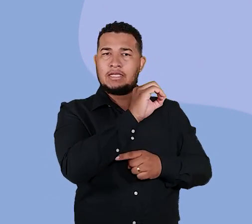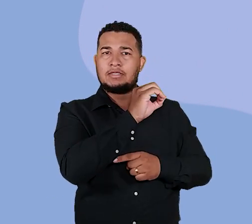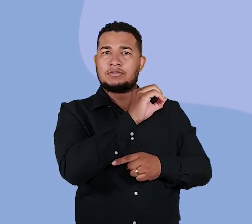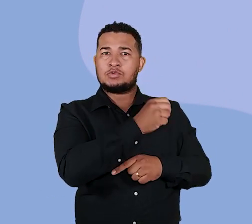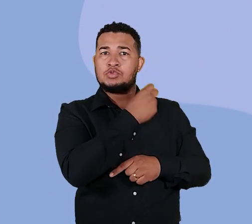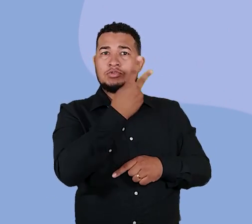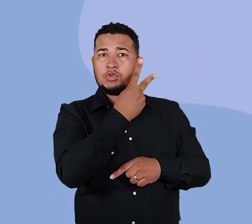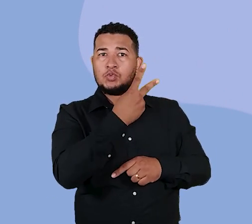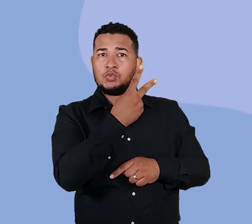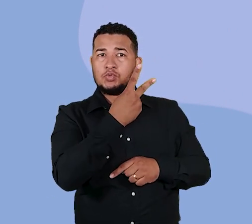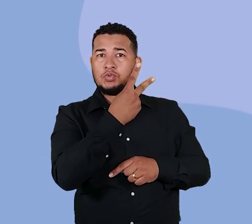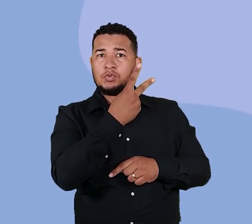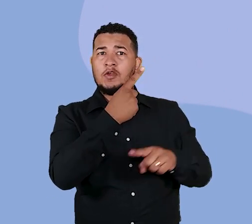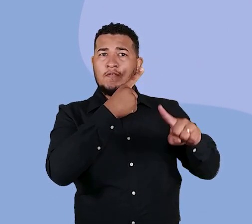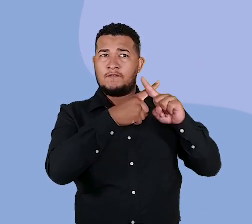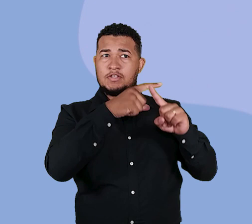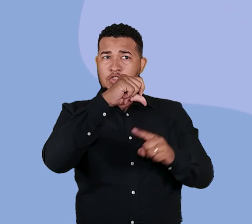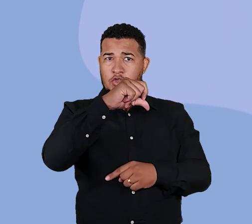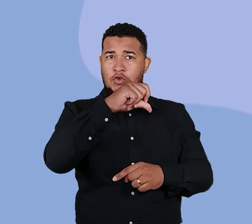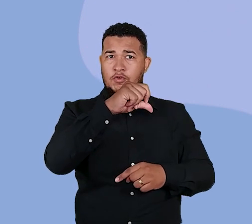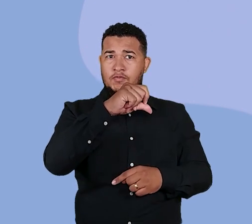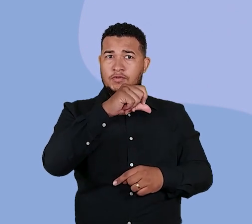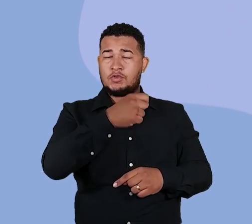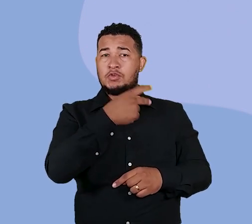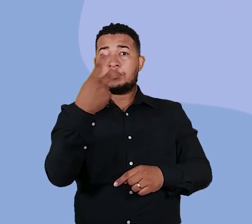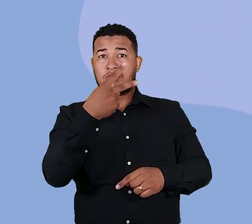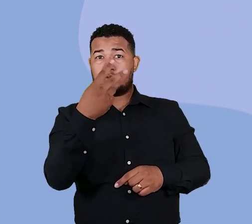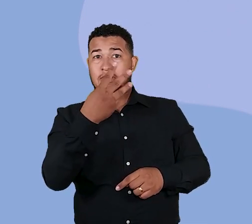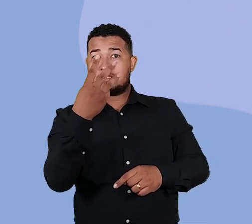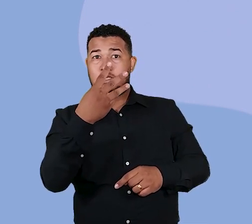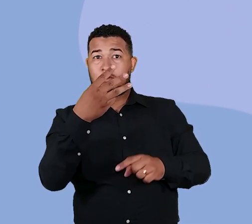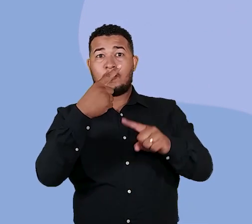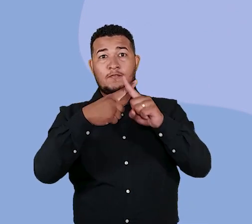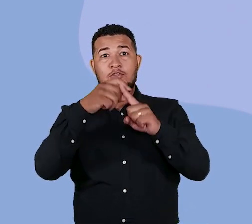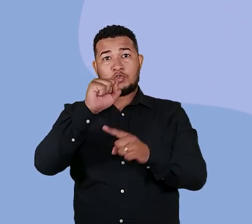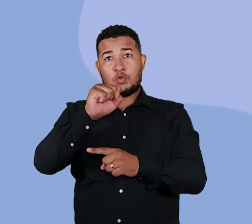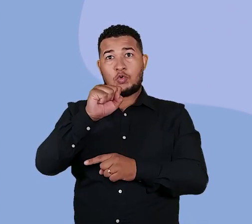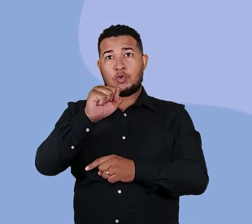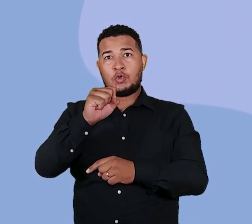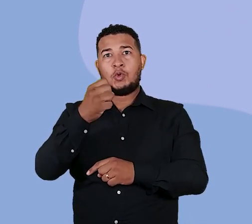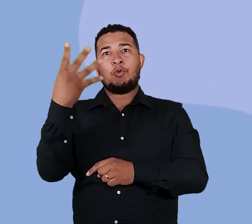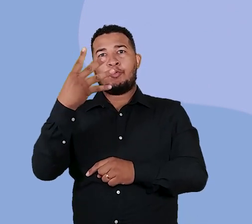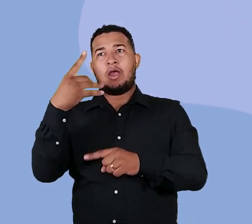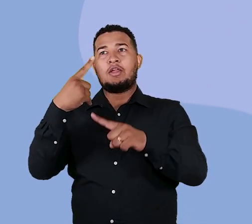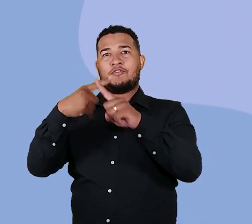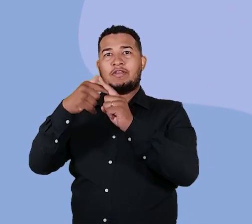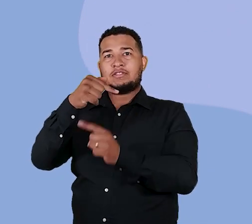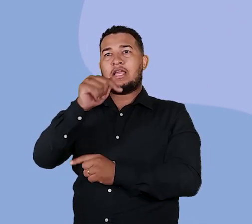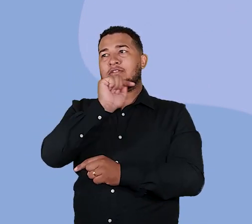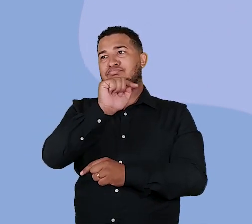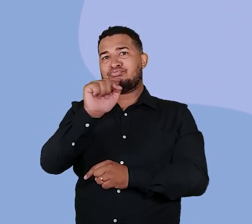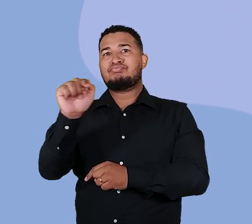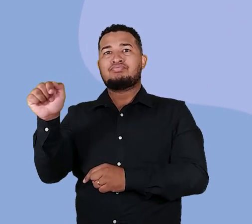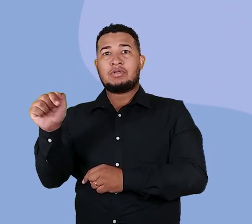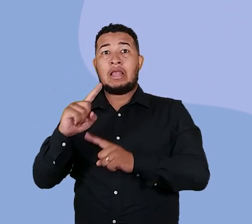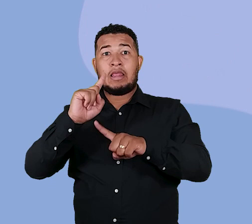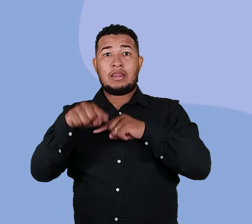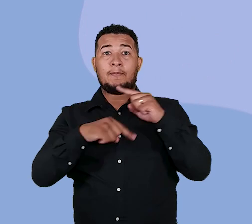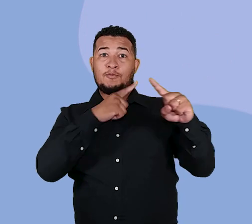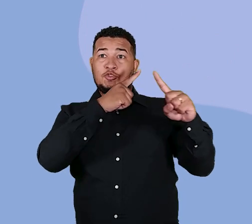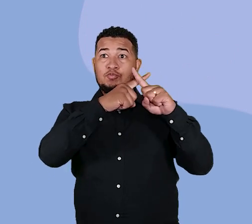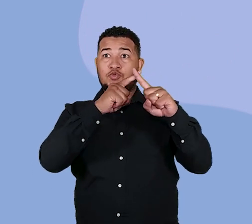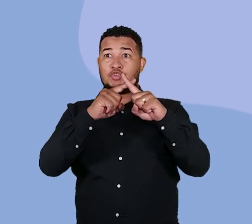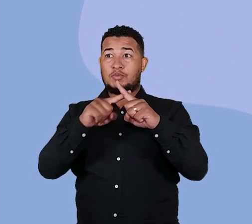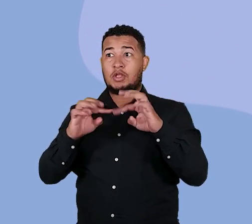10. O segundo algarismo multiplica por 9. O terceiro multiplica por 8 e assim sucessivamente. Depois que você